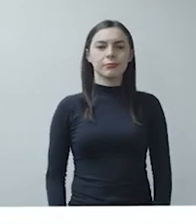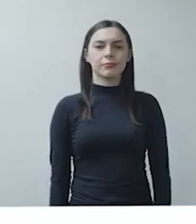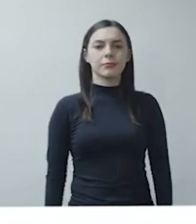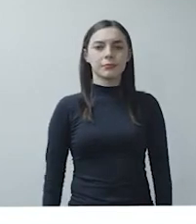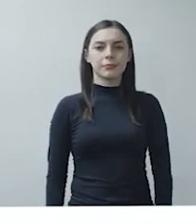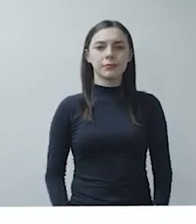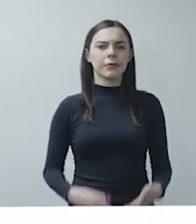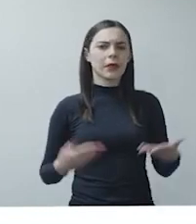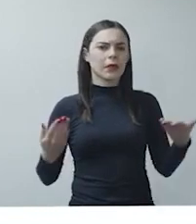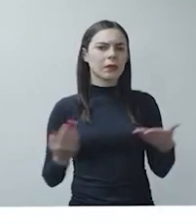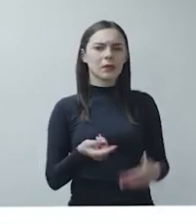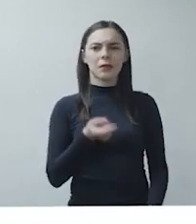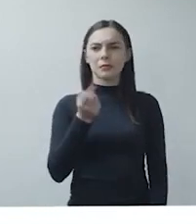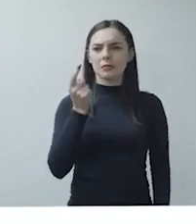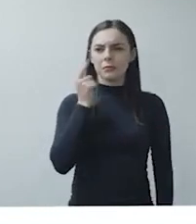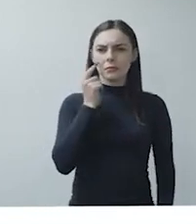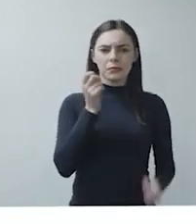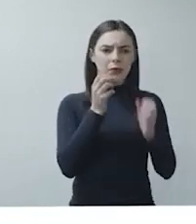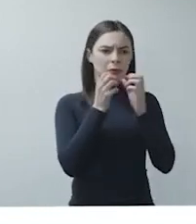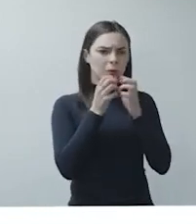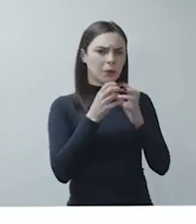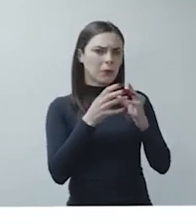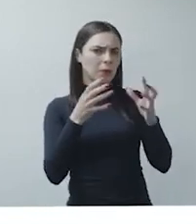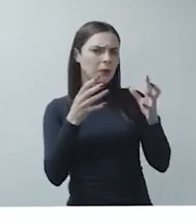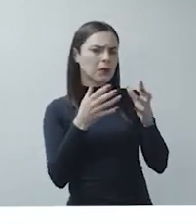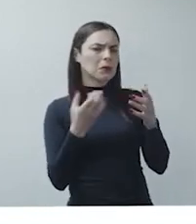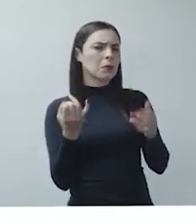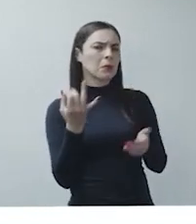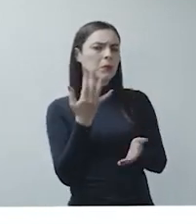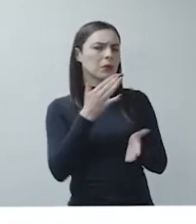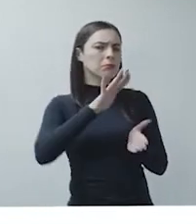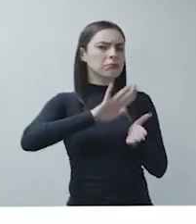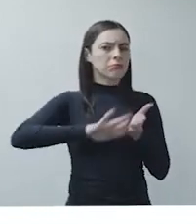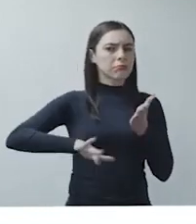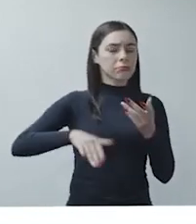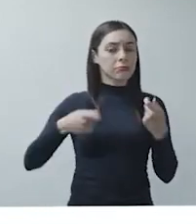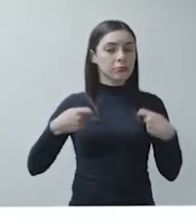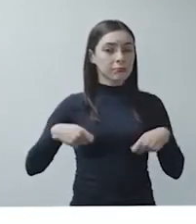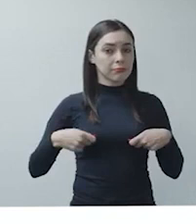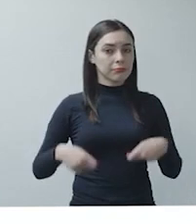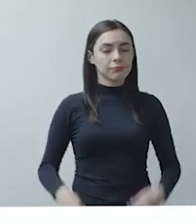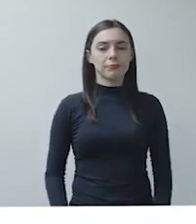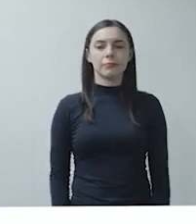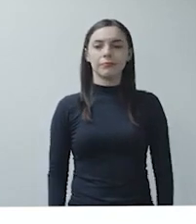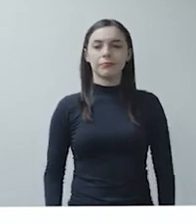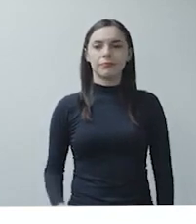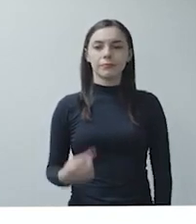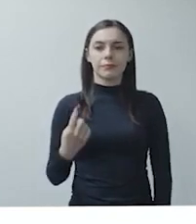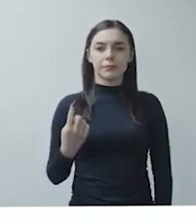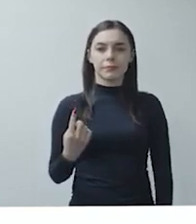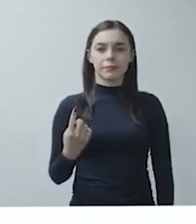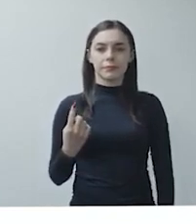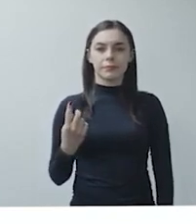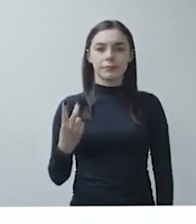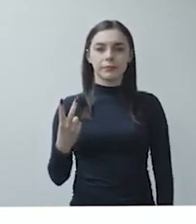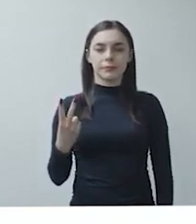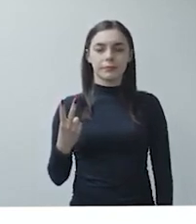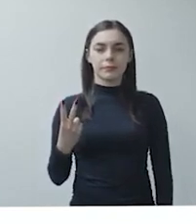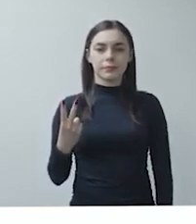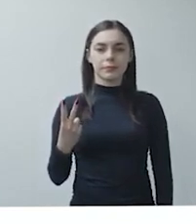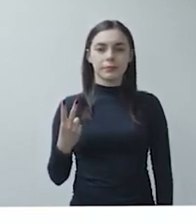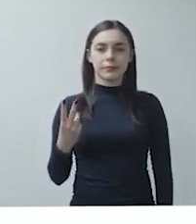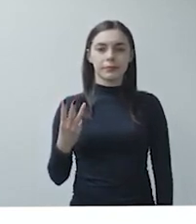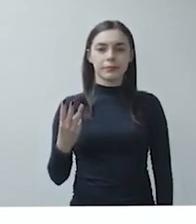ver quantos balões eu vou perder, quantos balões eu vou tirar. 1,